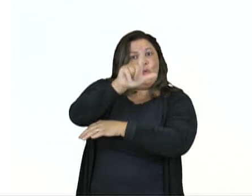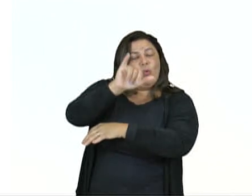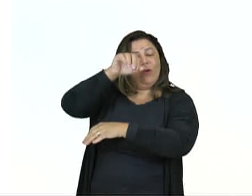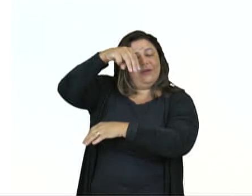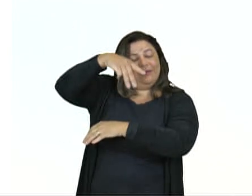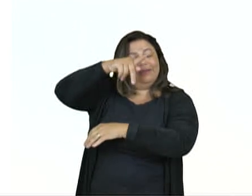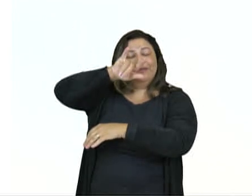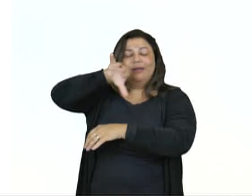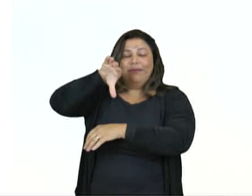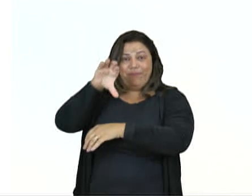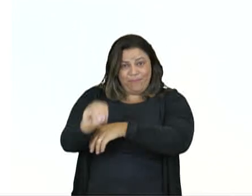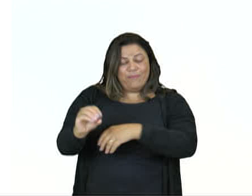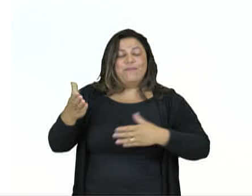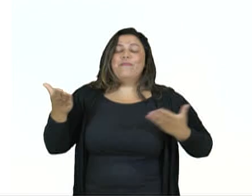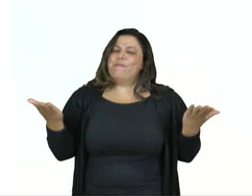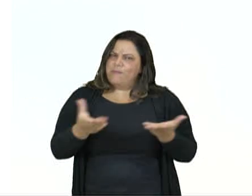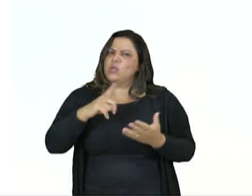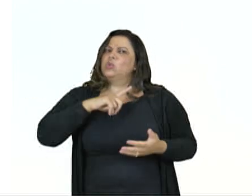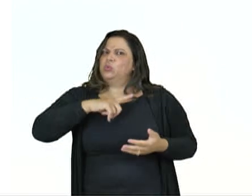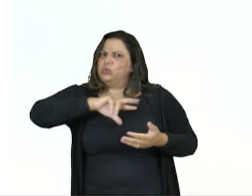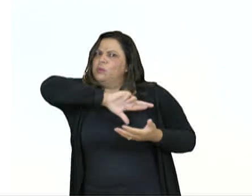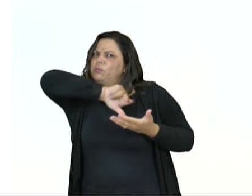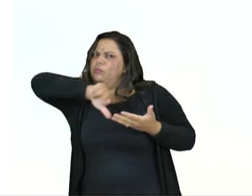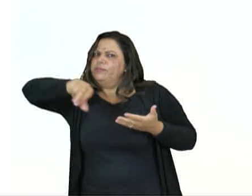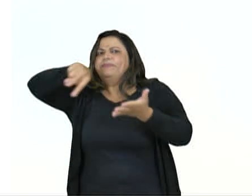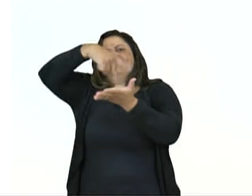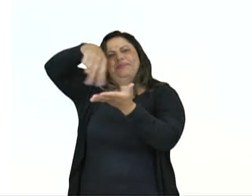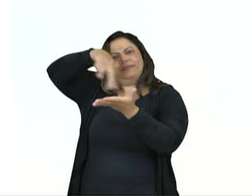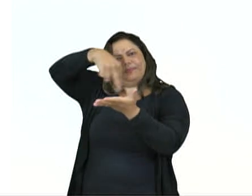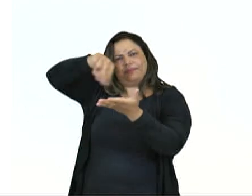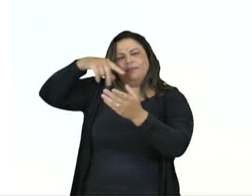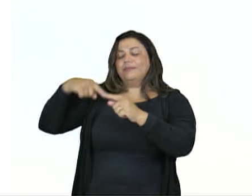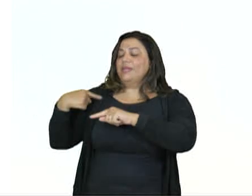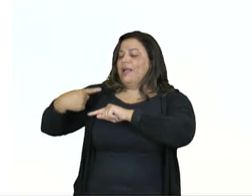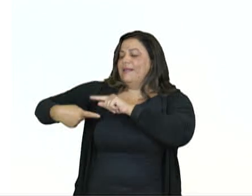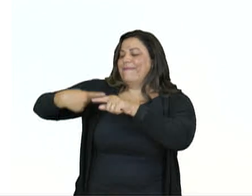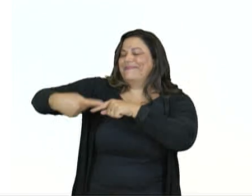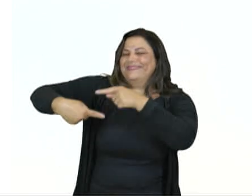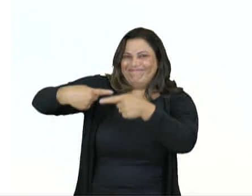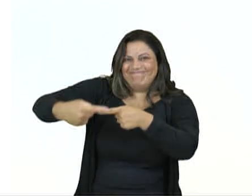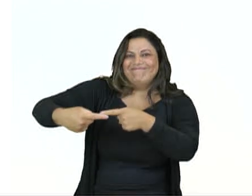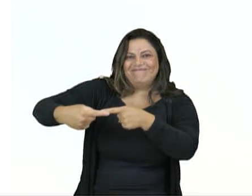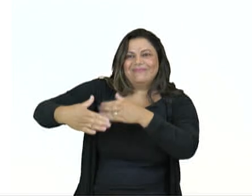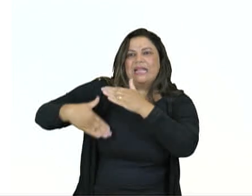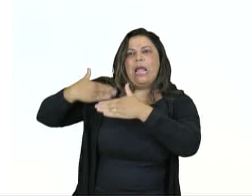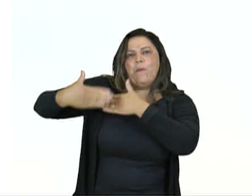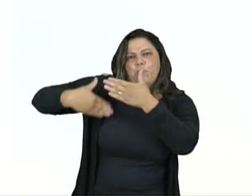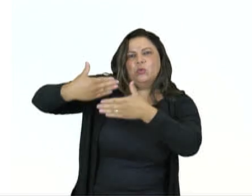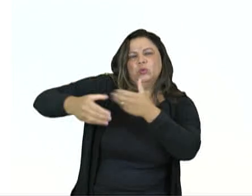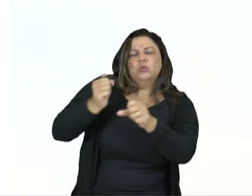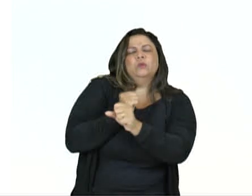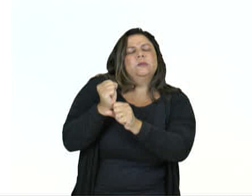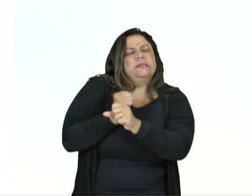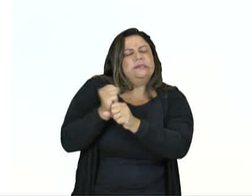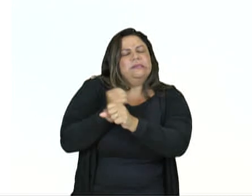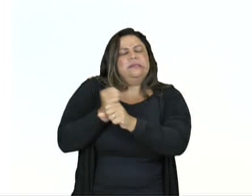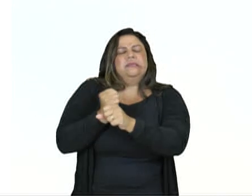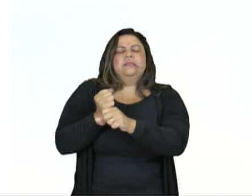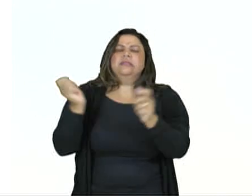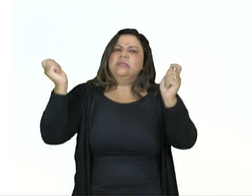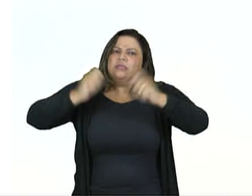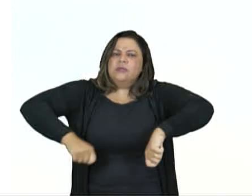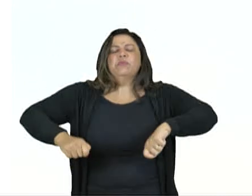período renascentista, muitos anos depois, né, a gente vai ter o quê? As danças voltam a ter o